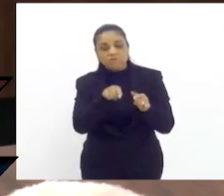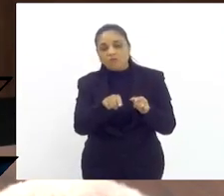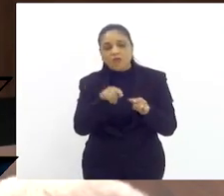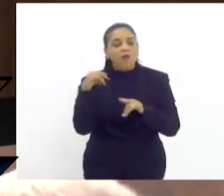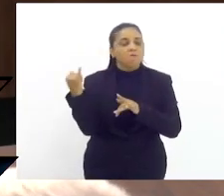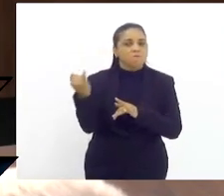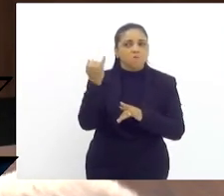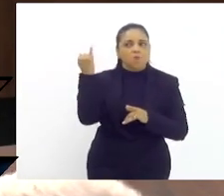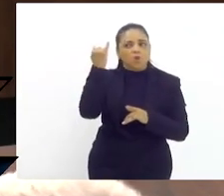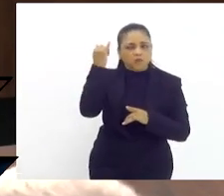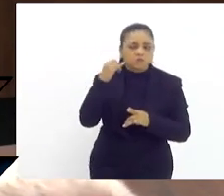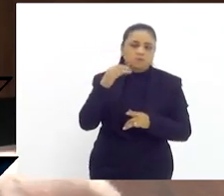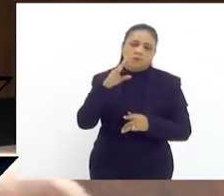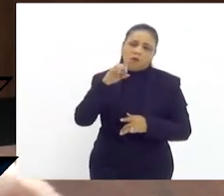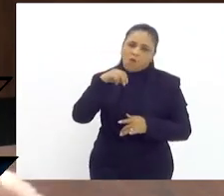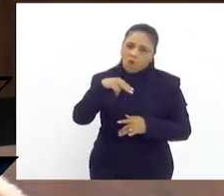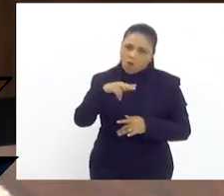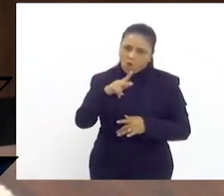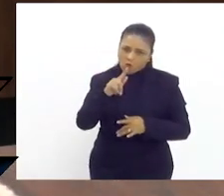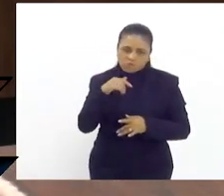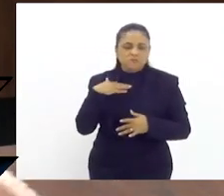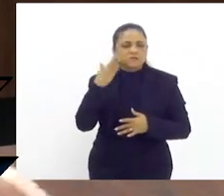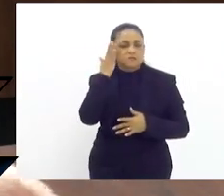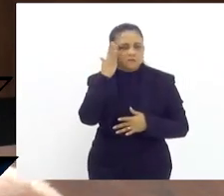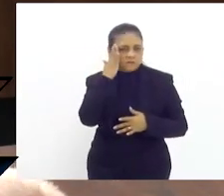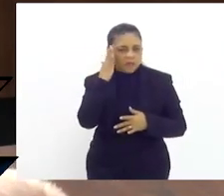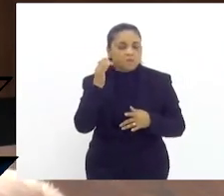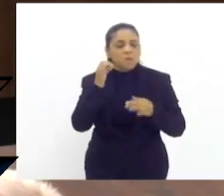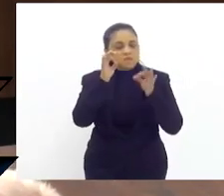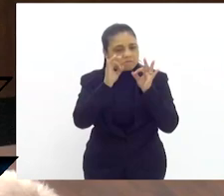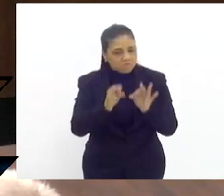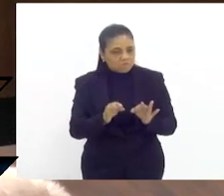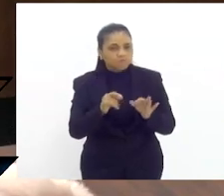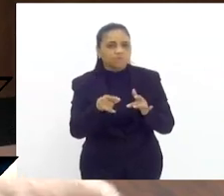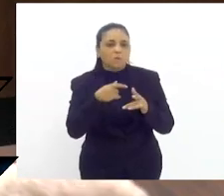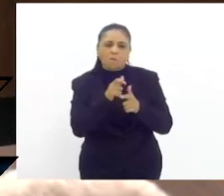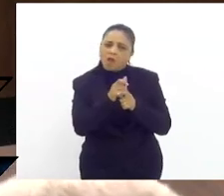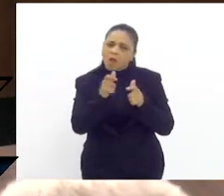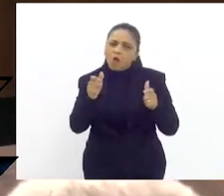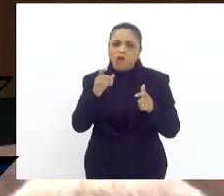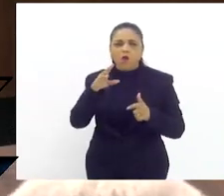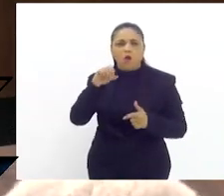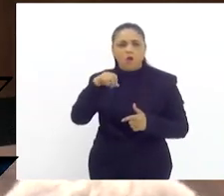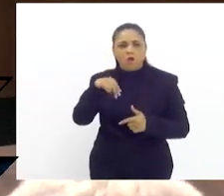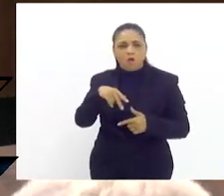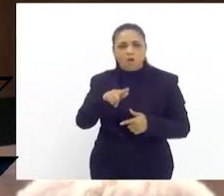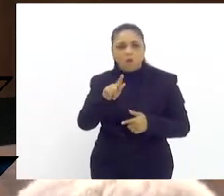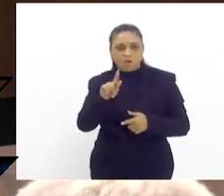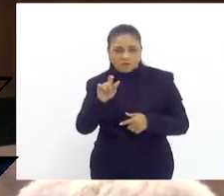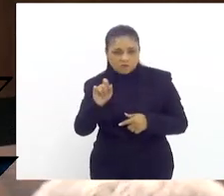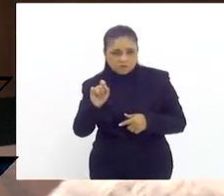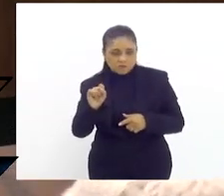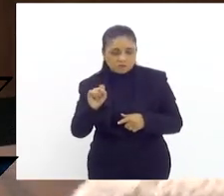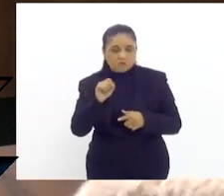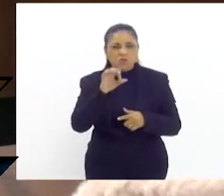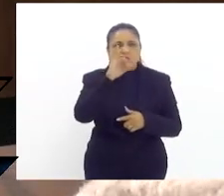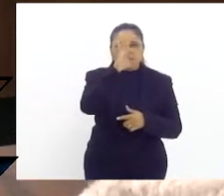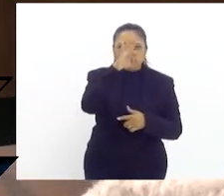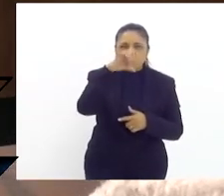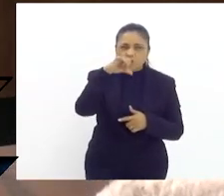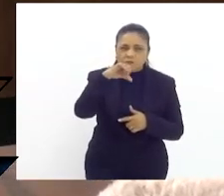o trabalho das ONGs tem o absoluta certeza que a grande maioria delas se não 90% 99%